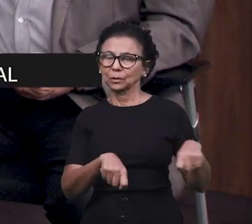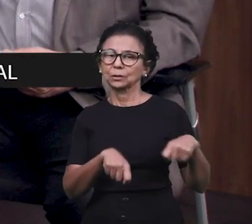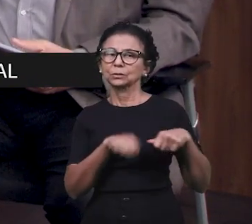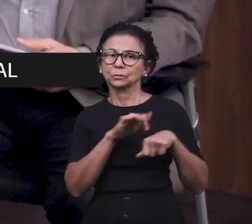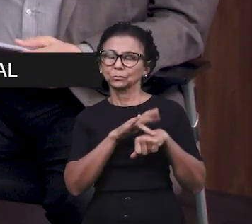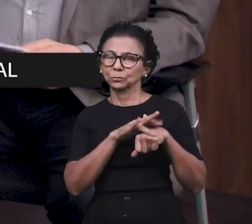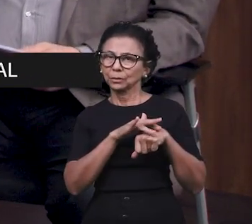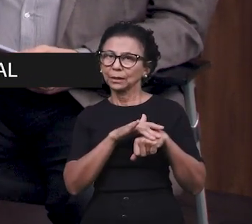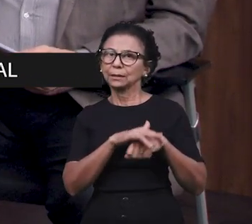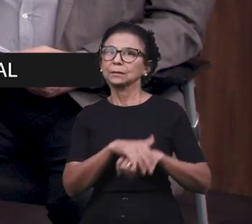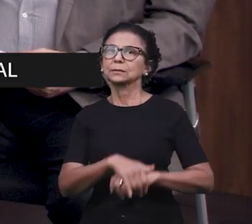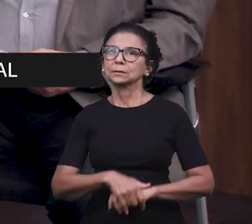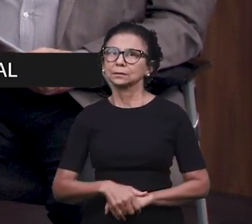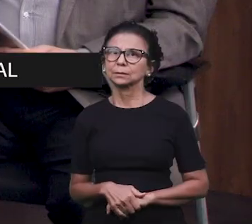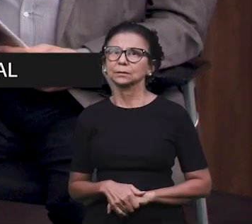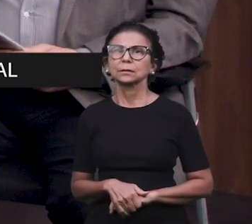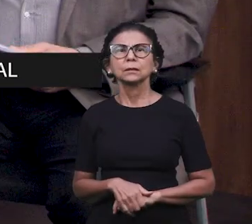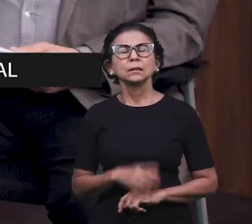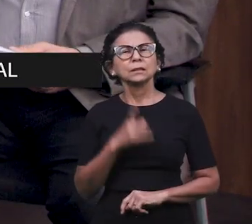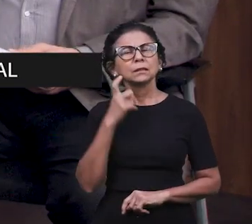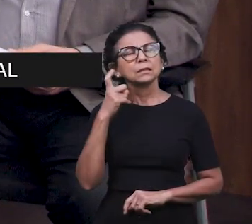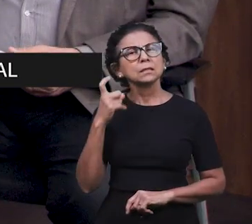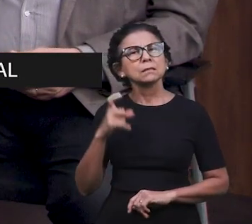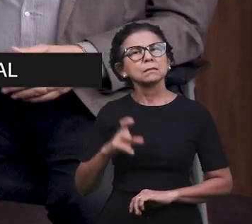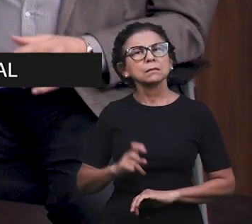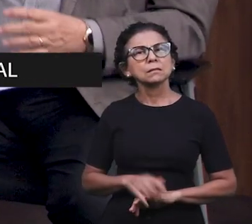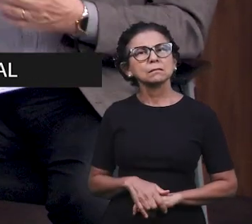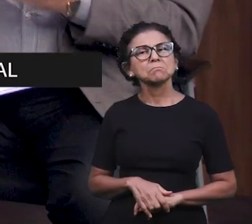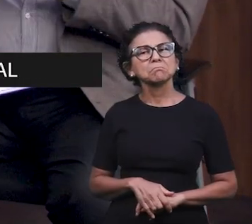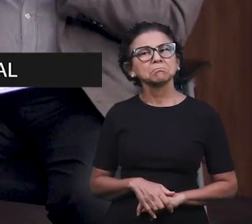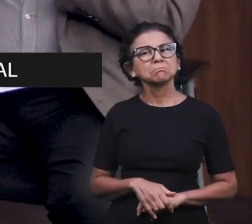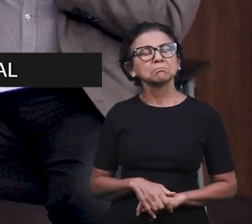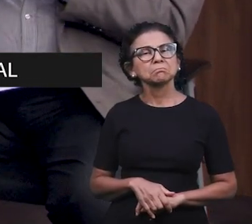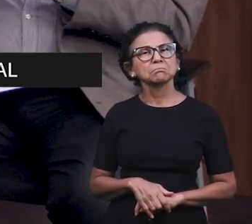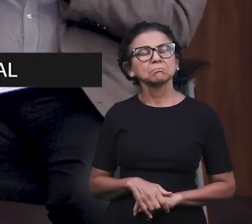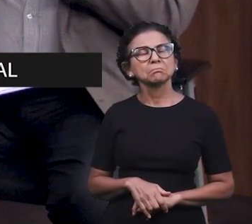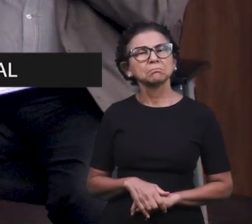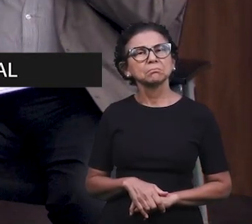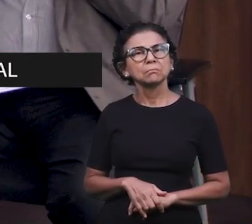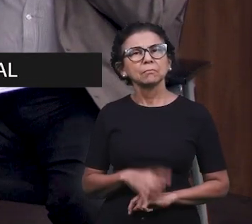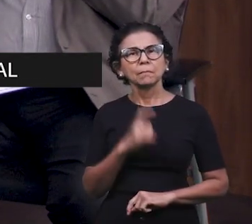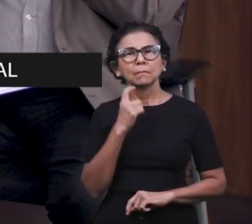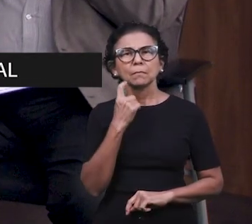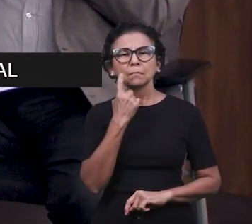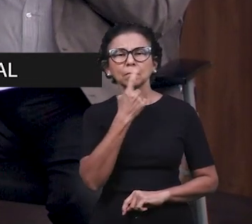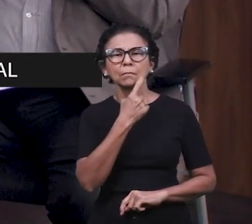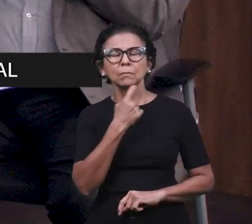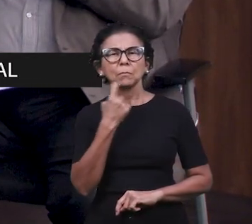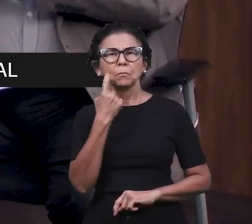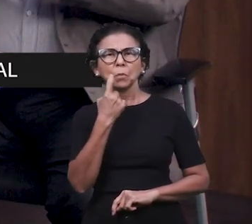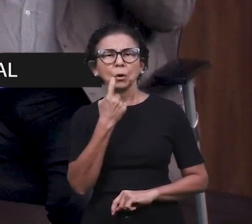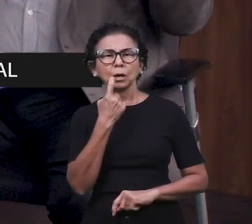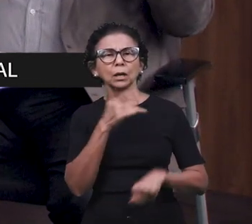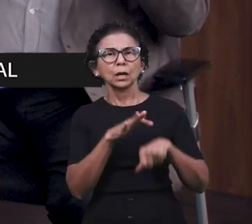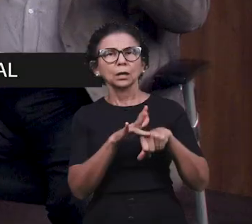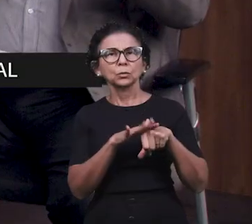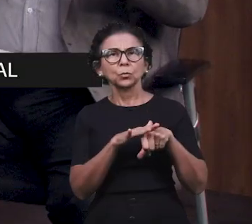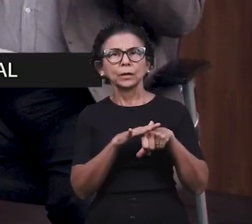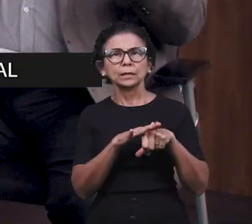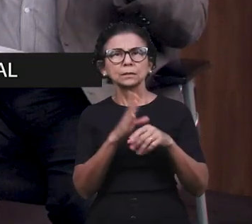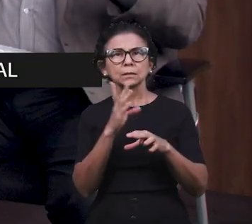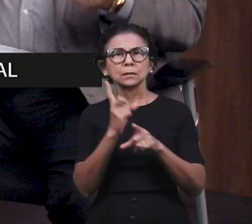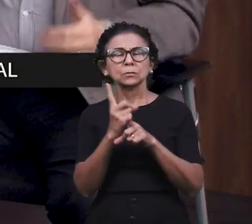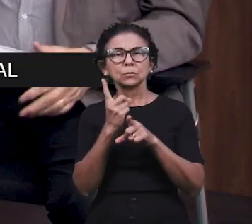aí eu fiquei... É muito interessante, quer dizer, através de algo que se percebe na boca pode indicar um